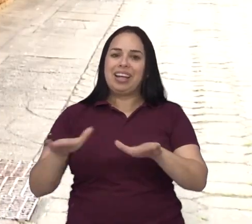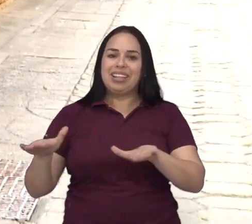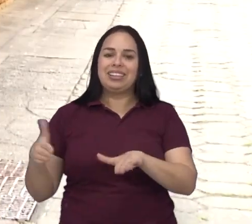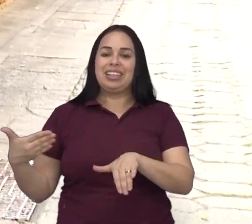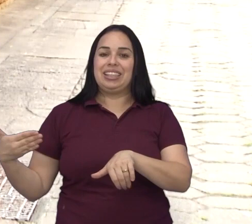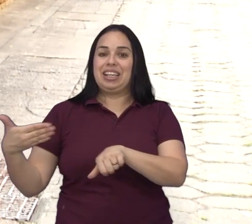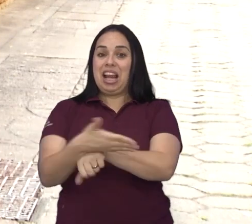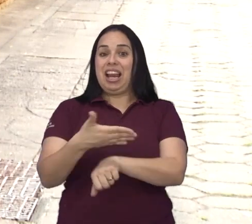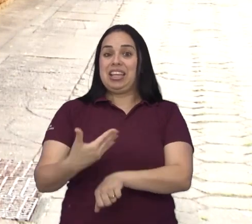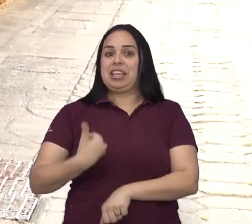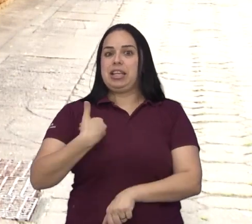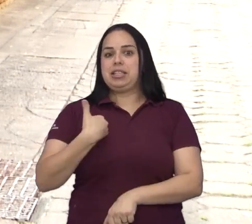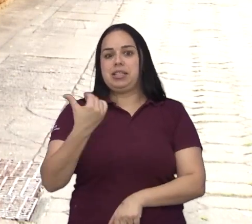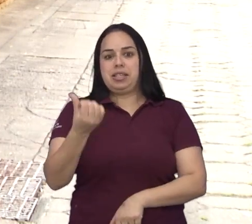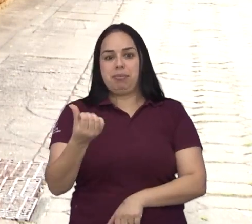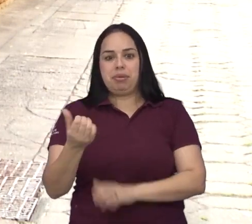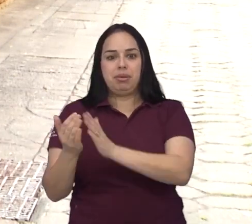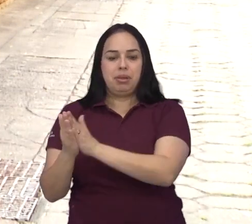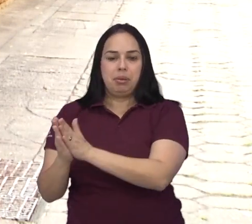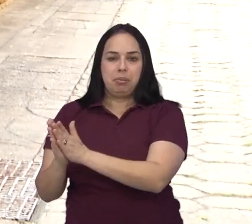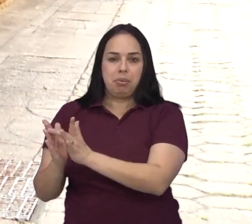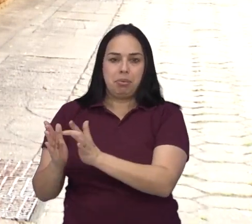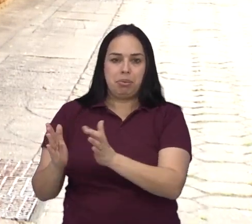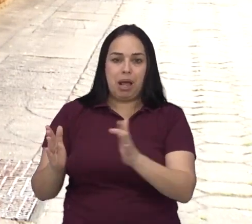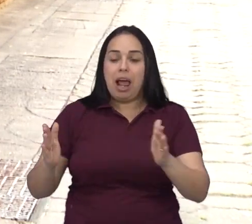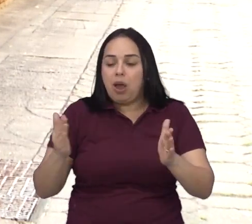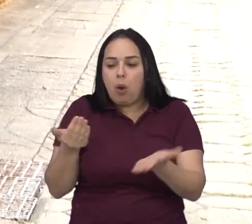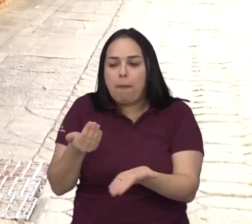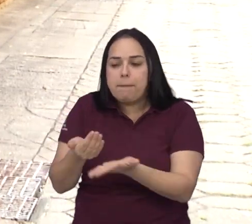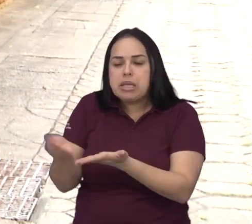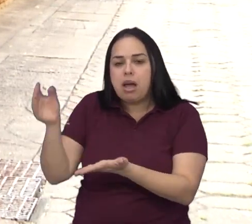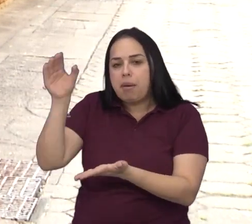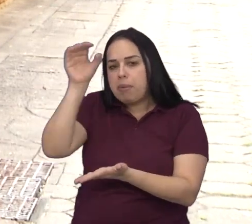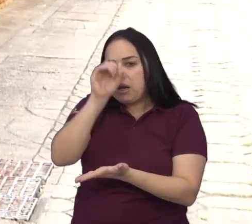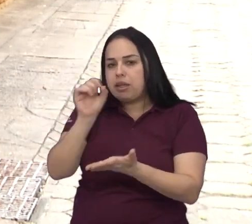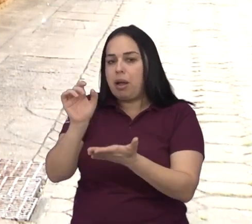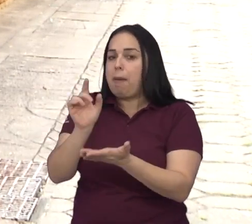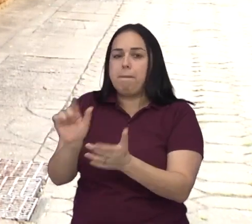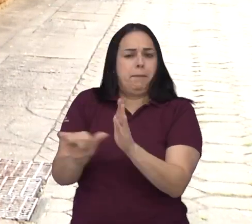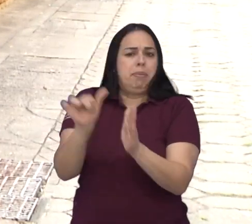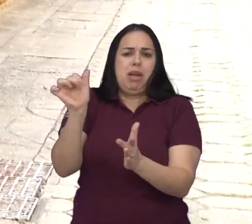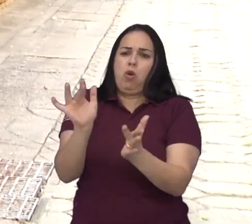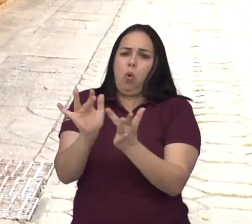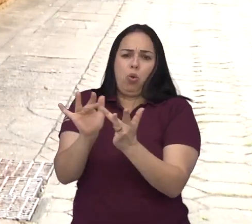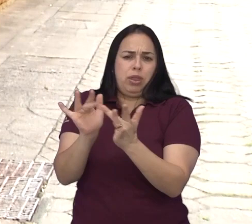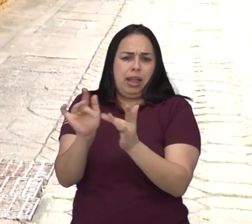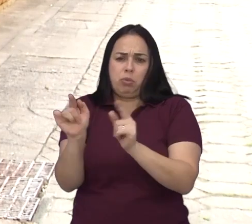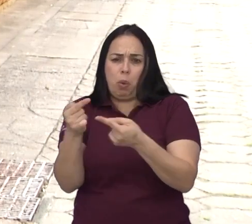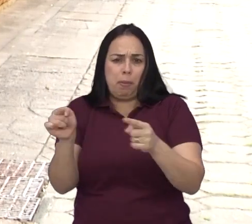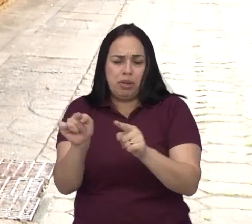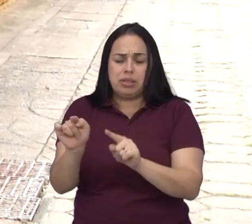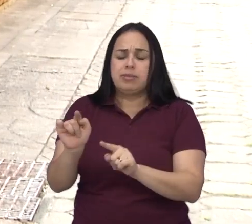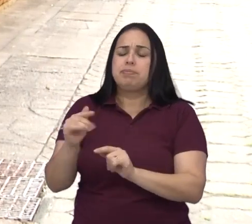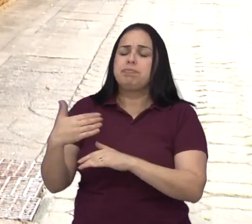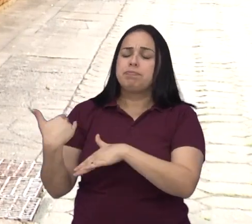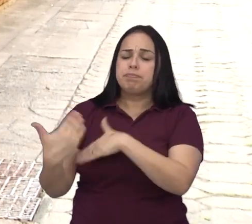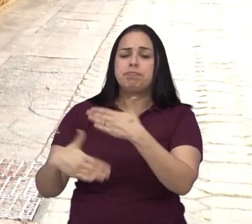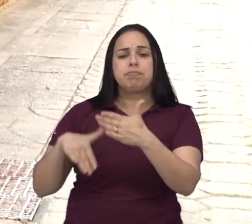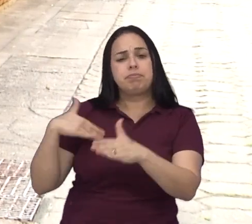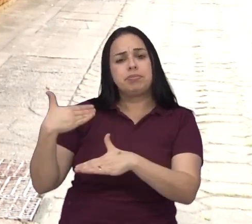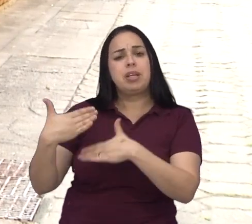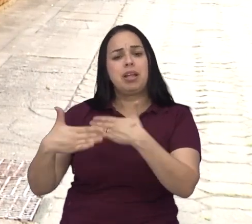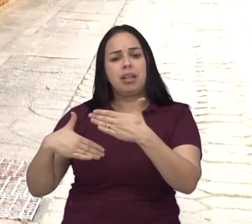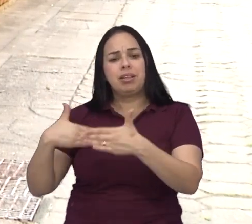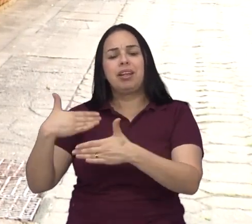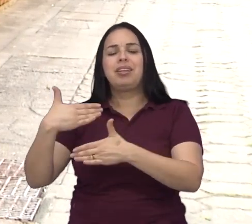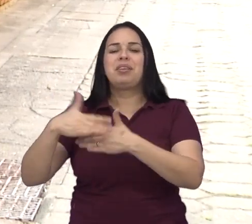que quando ela entra com 6 anos de idade, ela participa da iniciação musical, onde eles têm o primeiro contato deles ali com a música, e aí